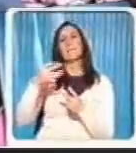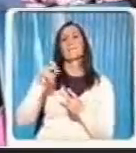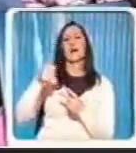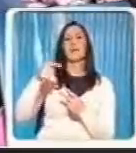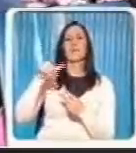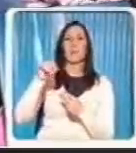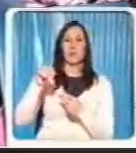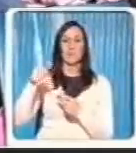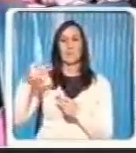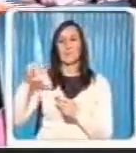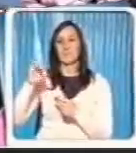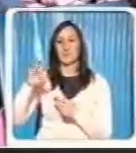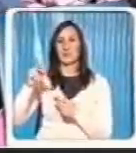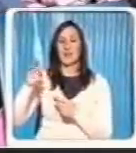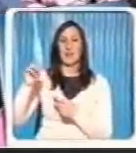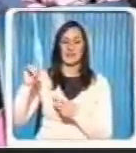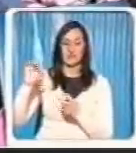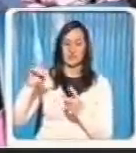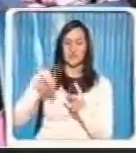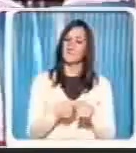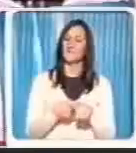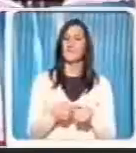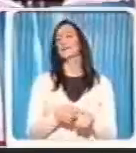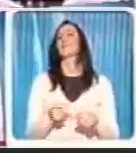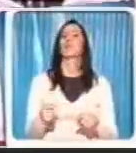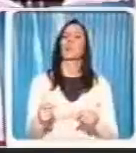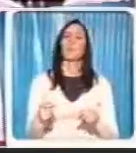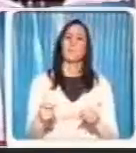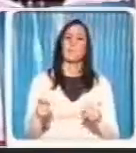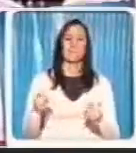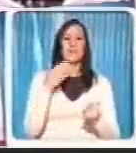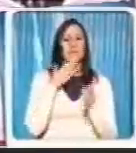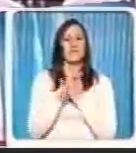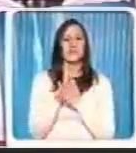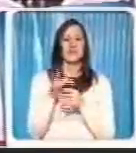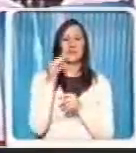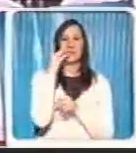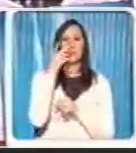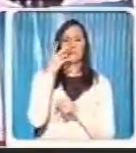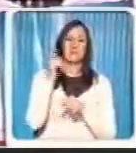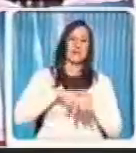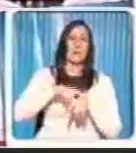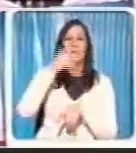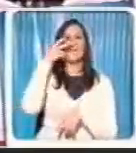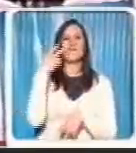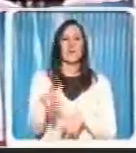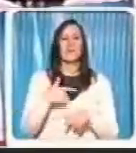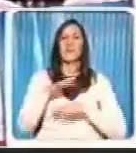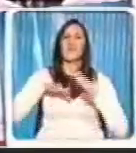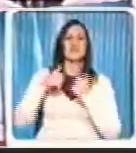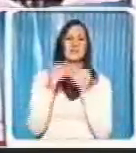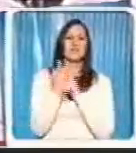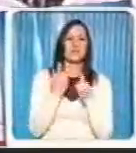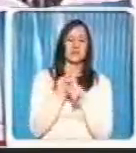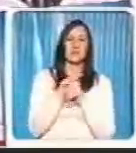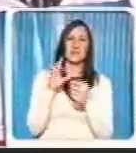Portanto, conhece os grandes do mundo da arte. Ela usou muito o tempo de reforma, digamos assim, para fazer tudo o que a